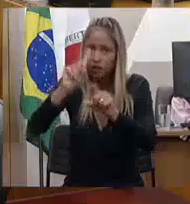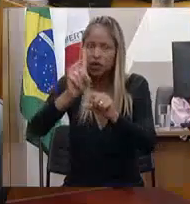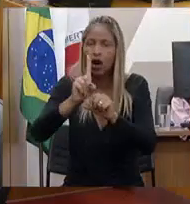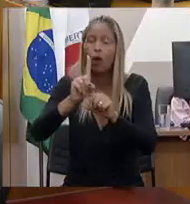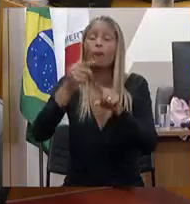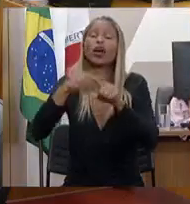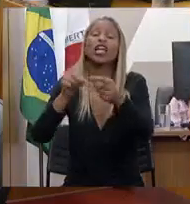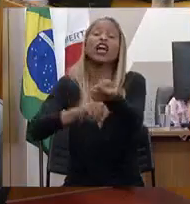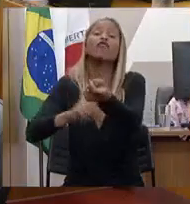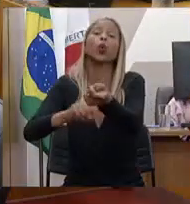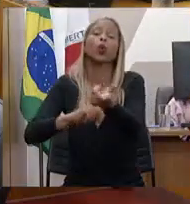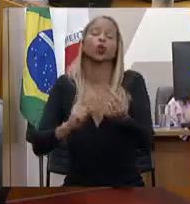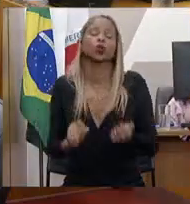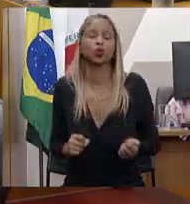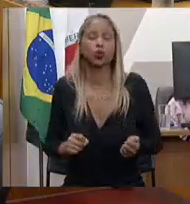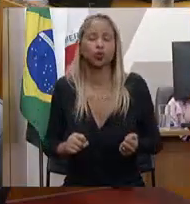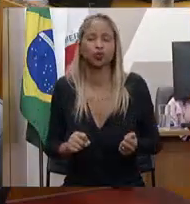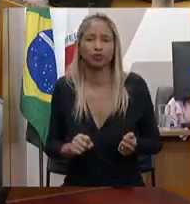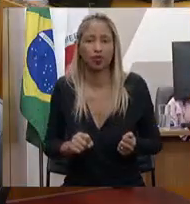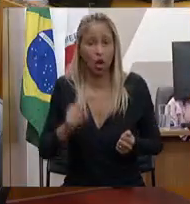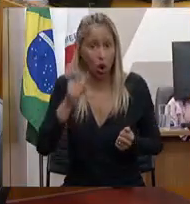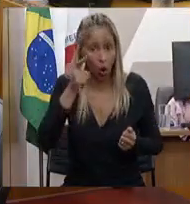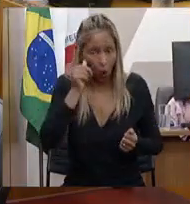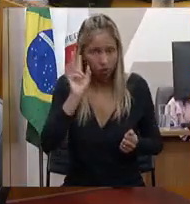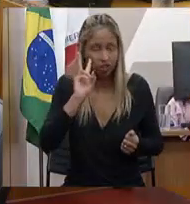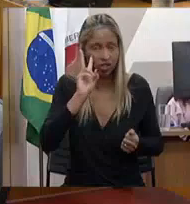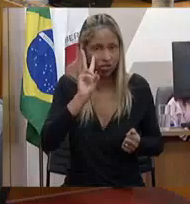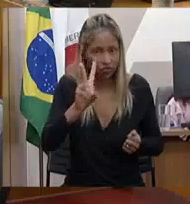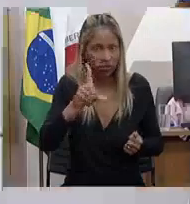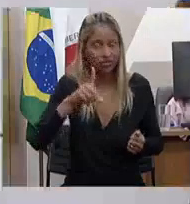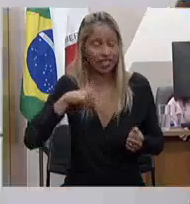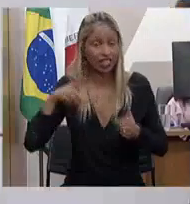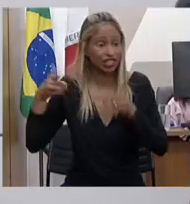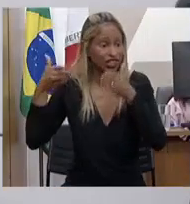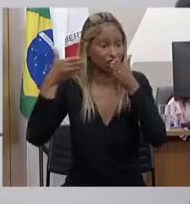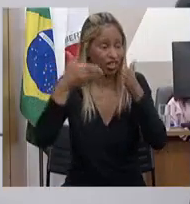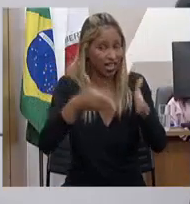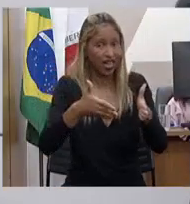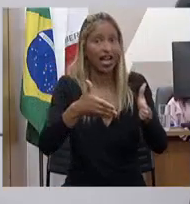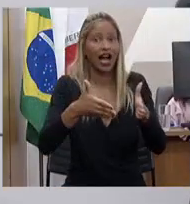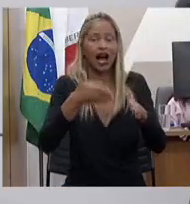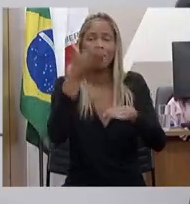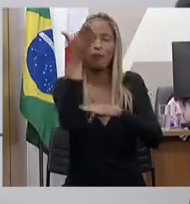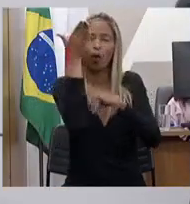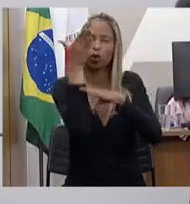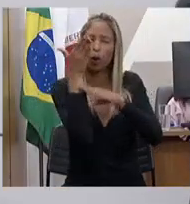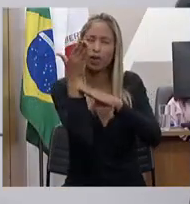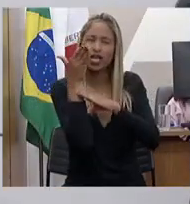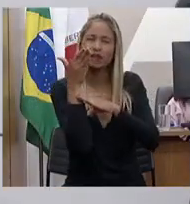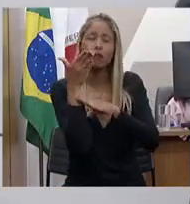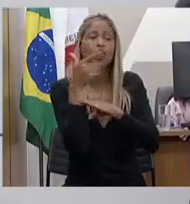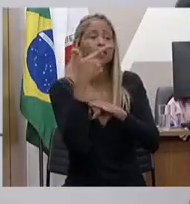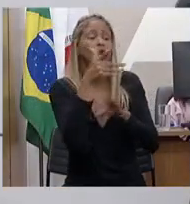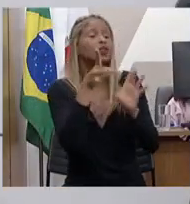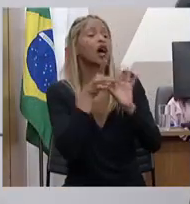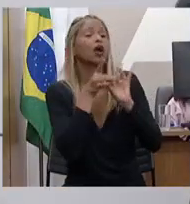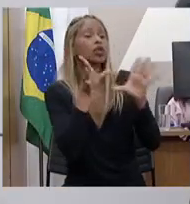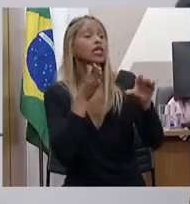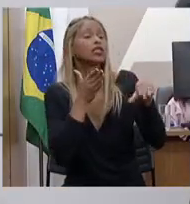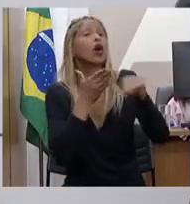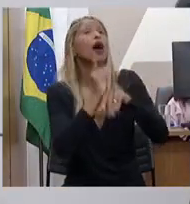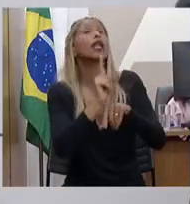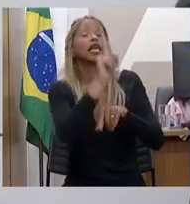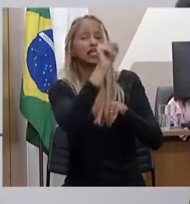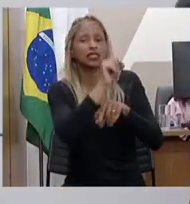o estresse no trânsito e como nós vimos ontem no Gutierrez ainda tem o estresse de chegar para entregar num condomínio por exemplo ele não tem autorização de subir até o